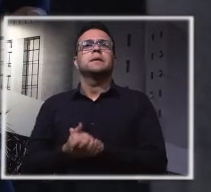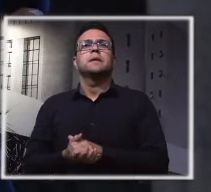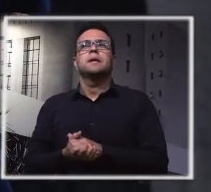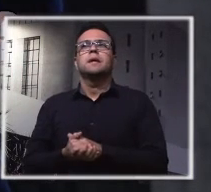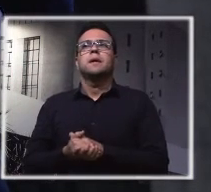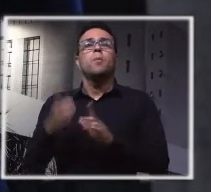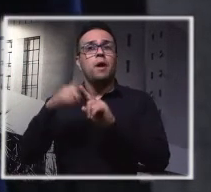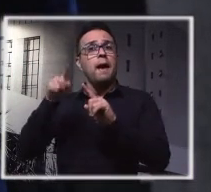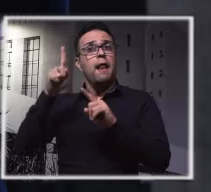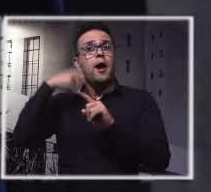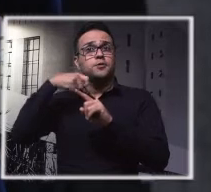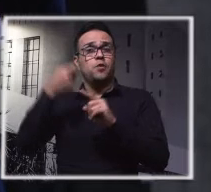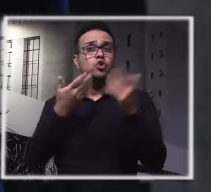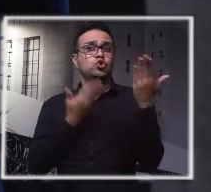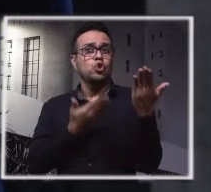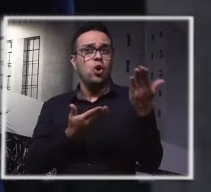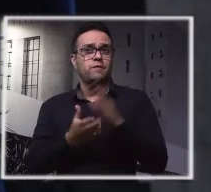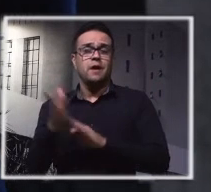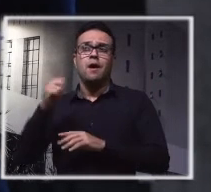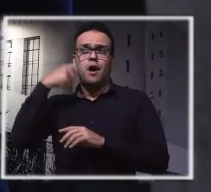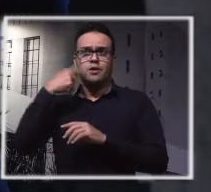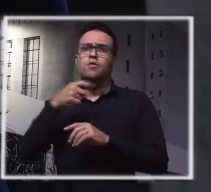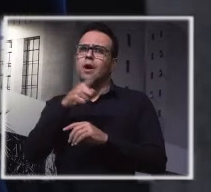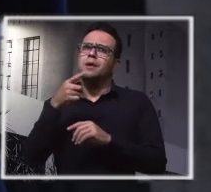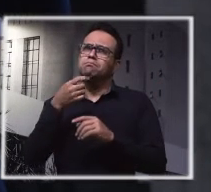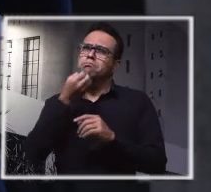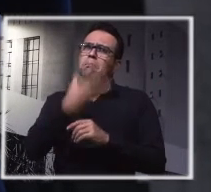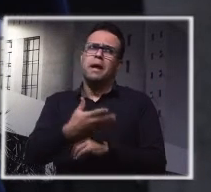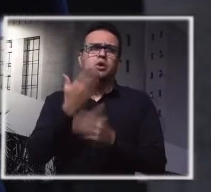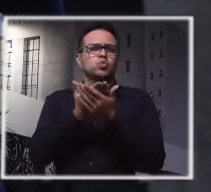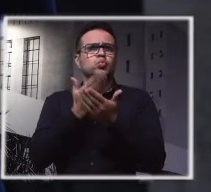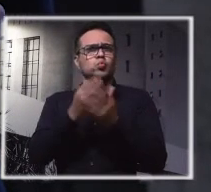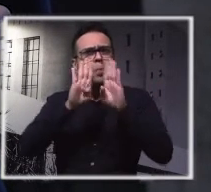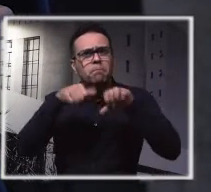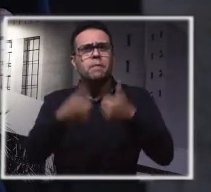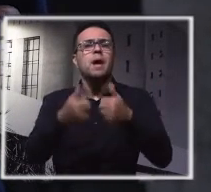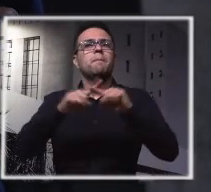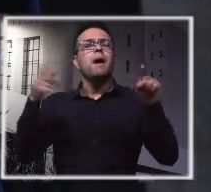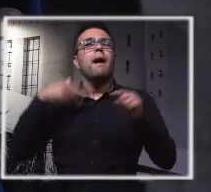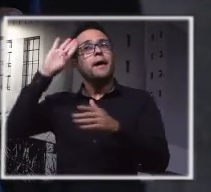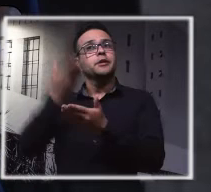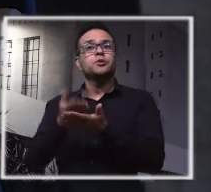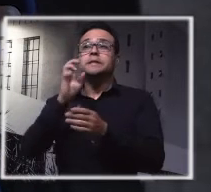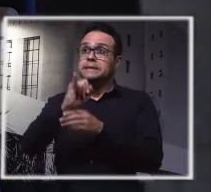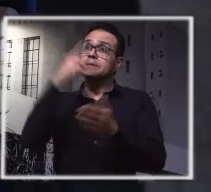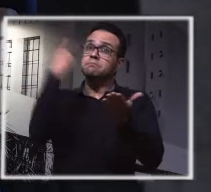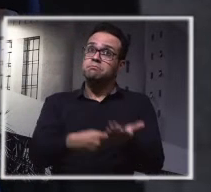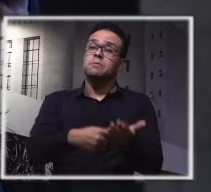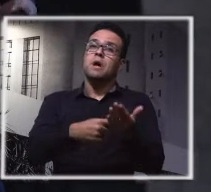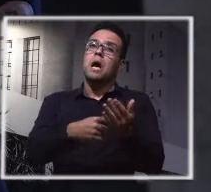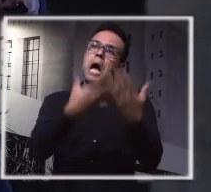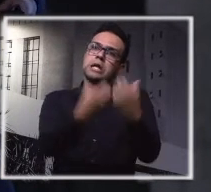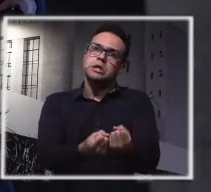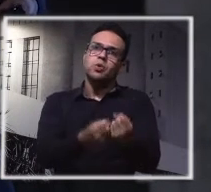impressionada porque era um advogado muito jovem, era um advogado bem preparado, e ele realmente acreditava que esse acordo era válido,